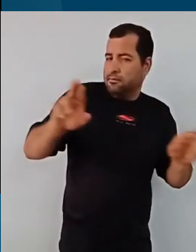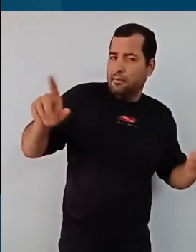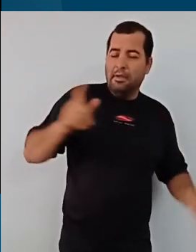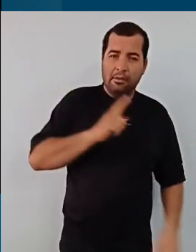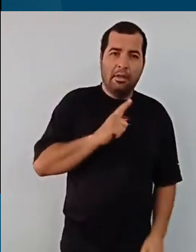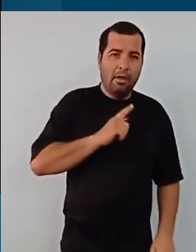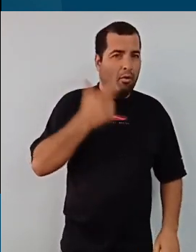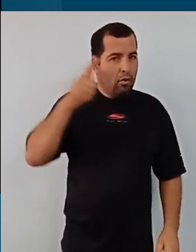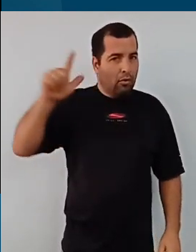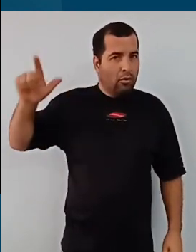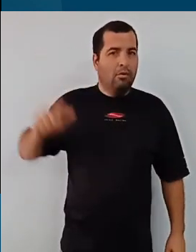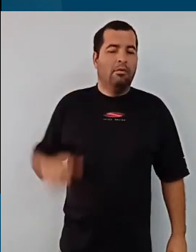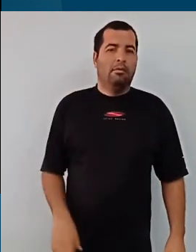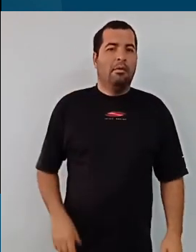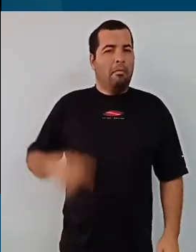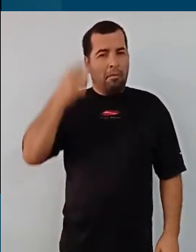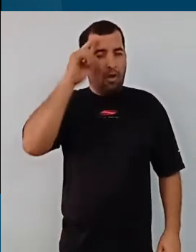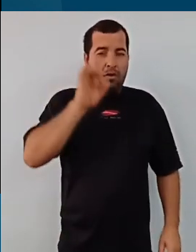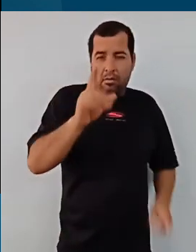uma forma.